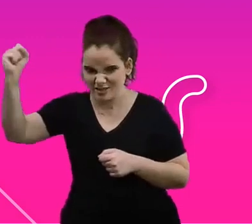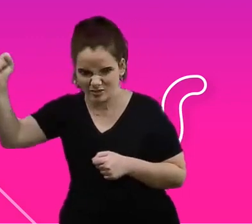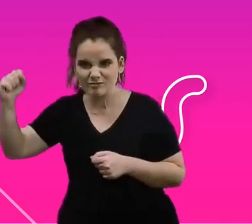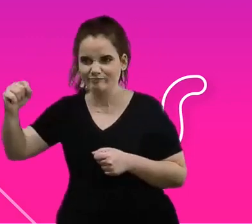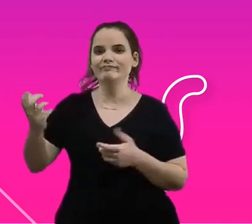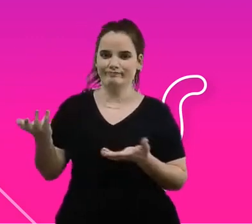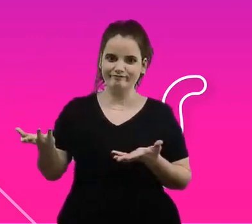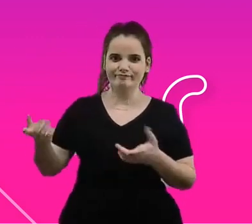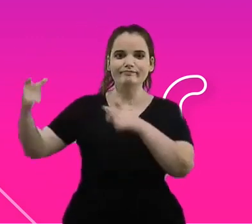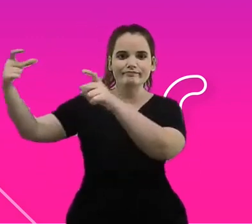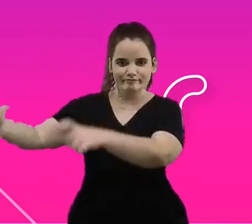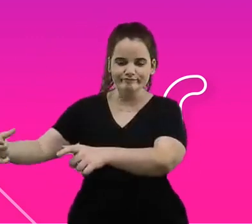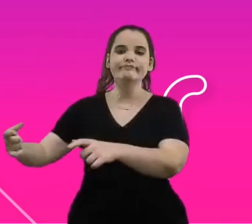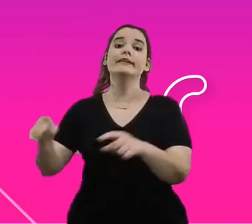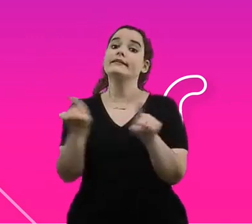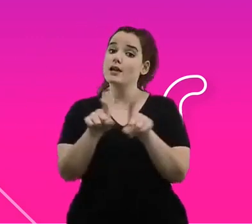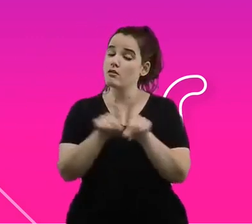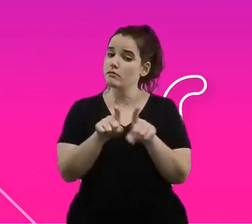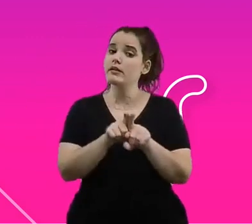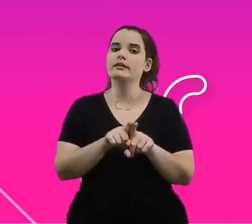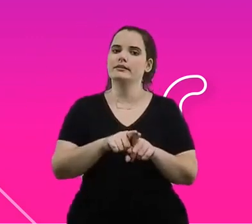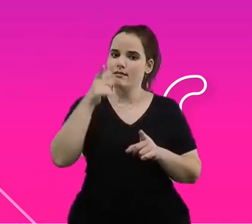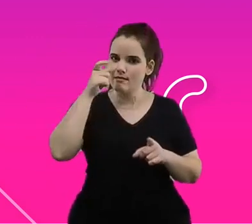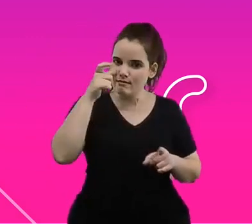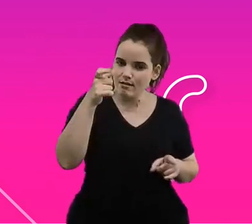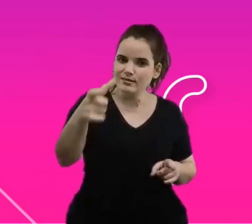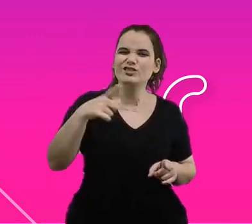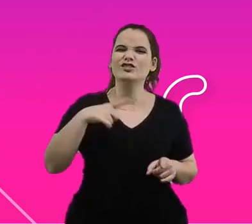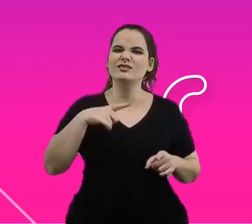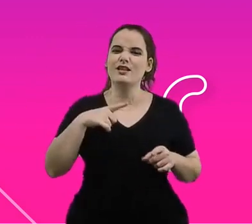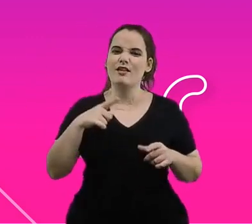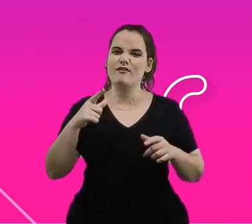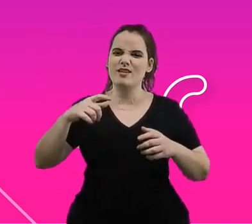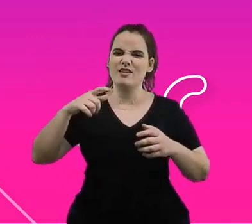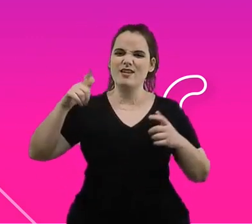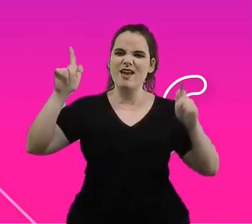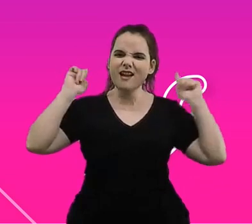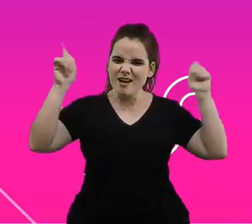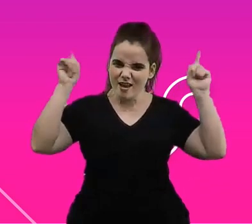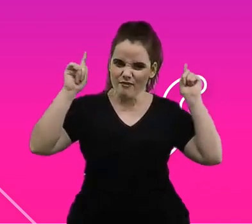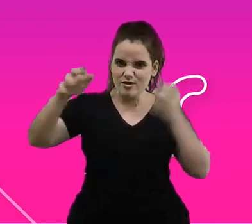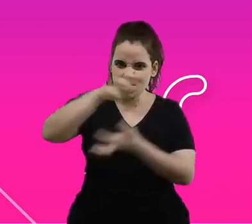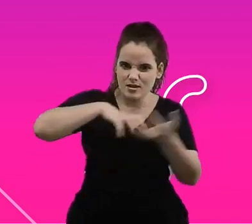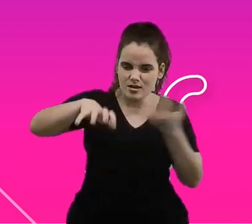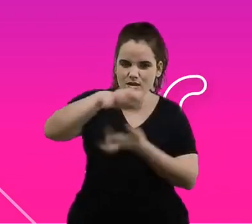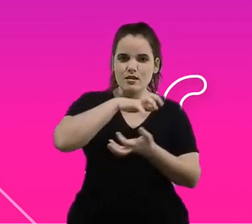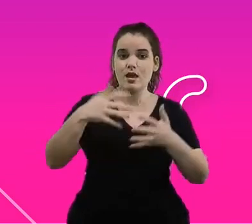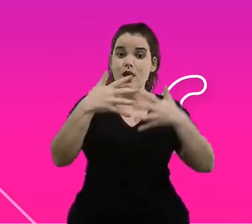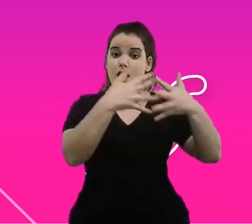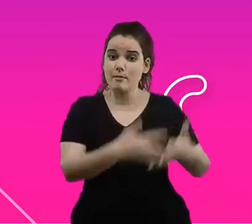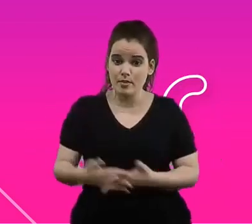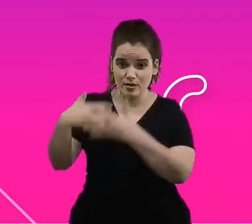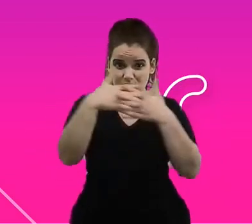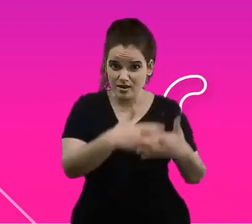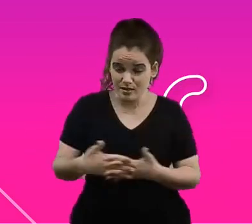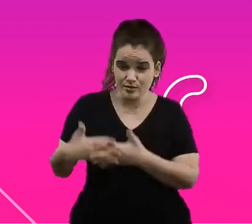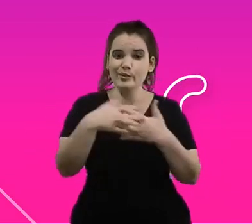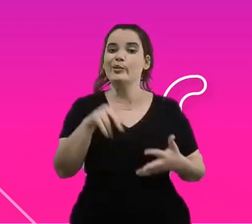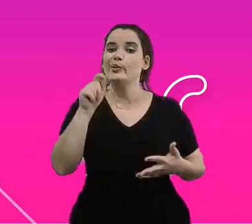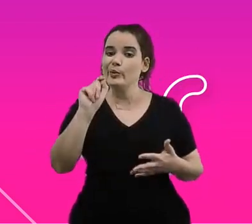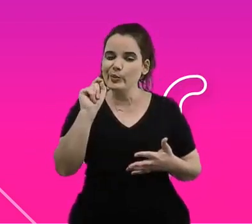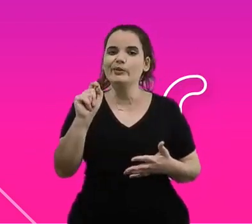discurso extraordinário. E a parte de engajamento, comunicação, as validações que vocês tiveram com outras áreas, isso é ganho de tempo, porque senão